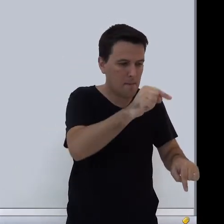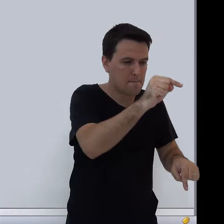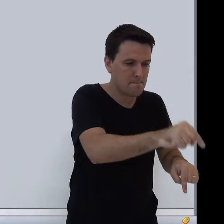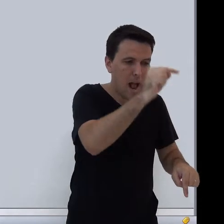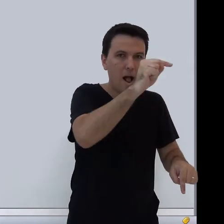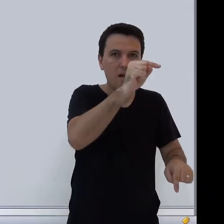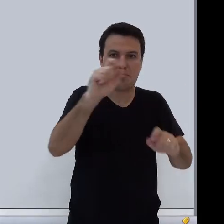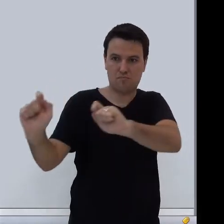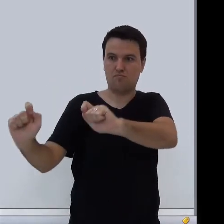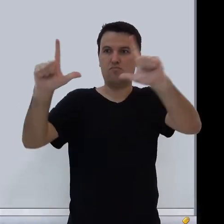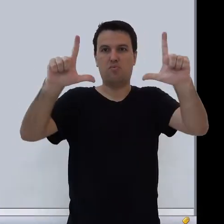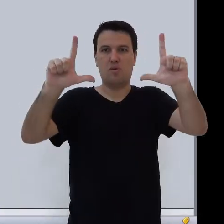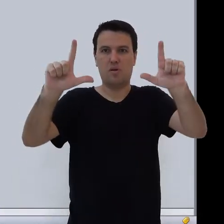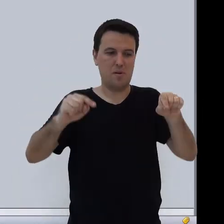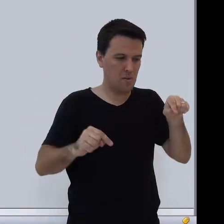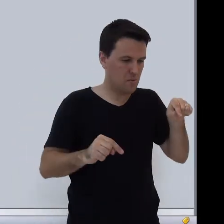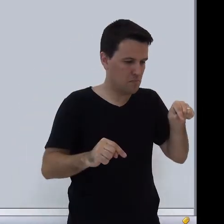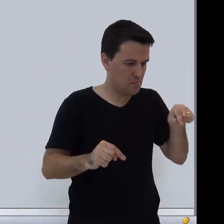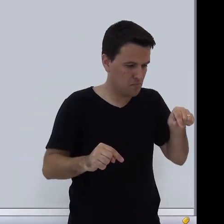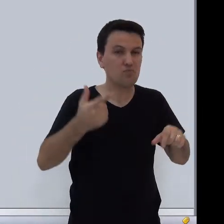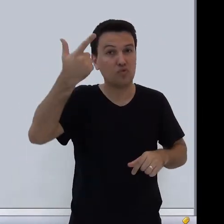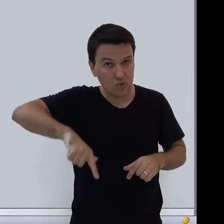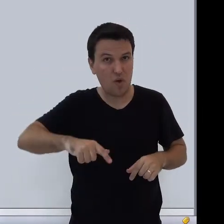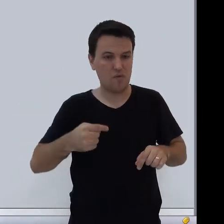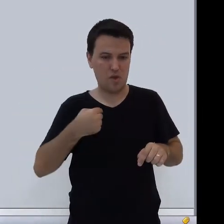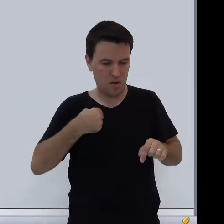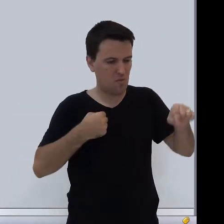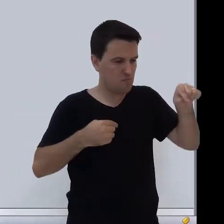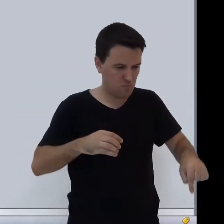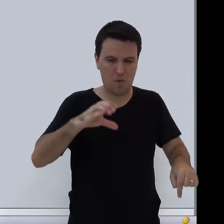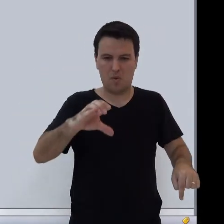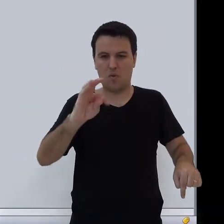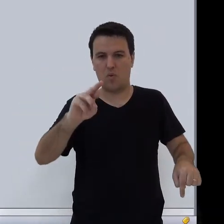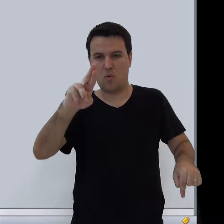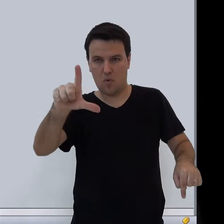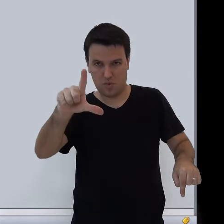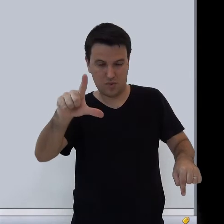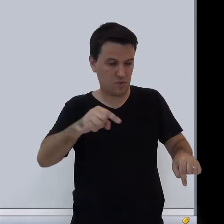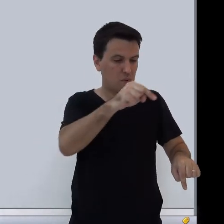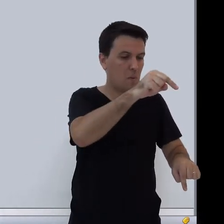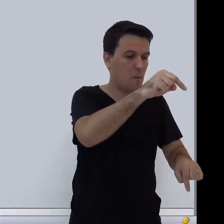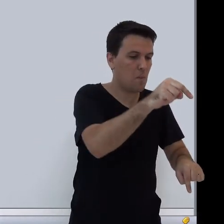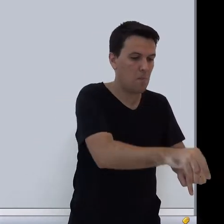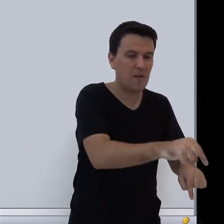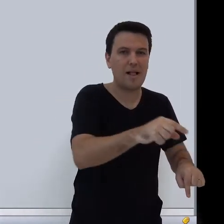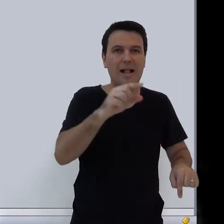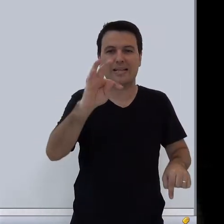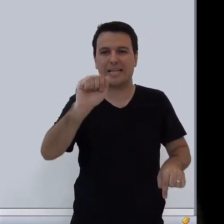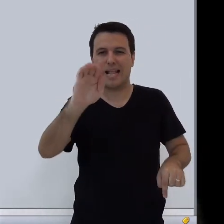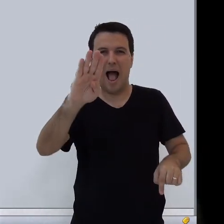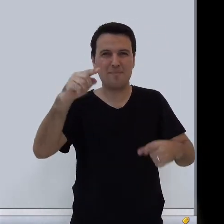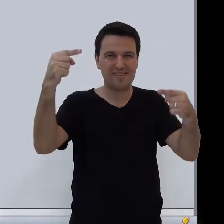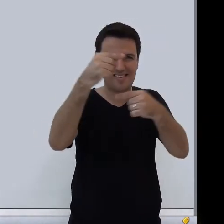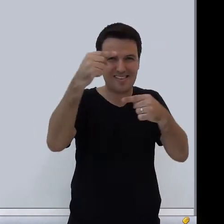solto a tecla Ctrl. Ele então alterna os arquivos. De novo, vou pressionar a tecla Ctrl, vou